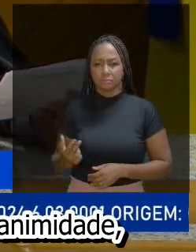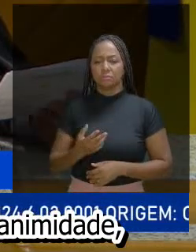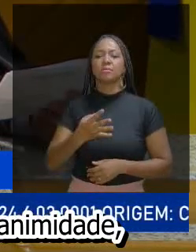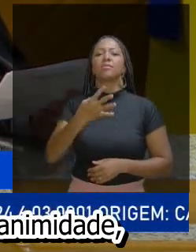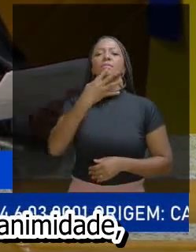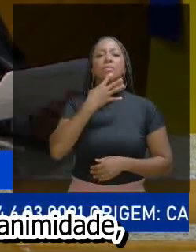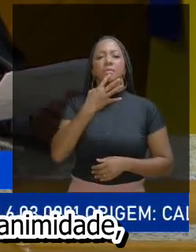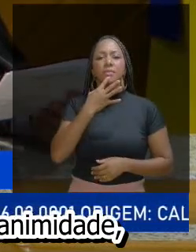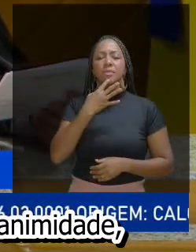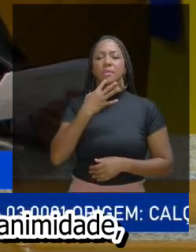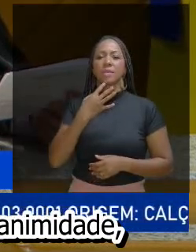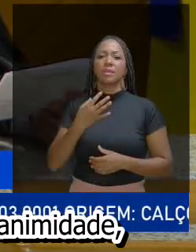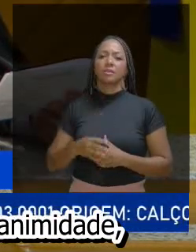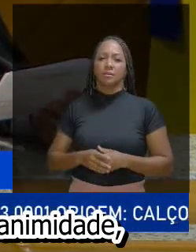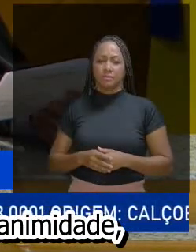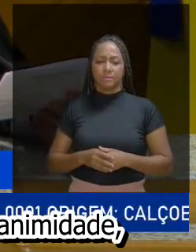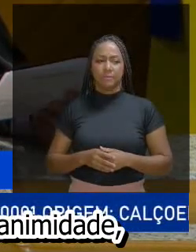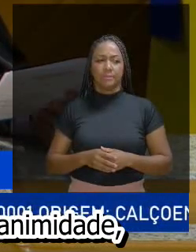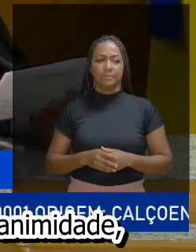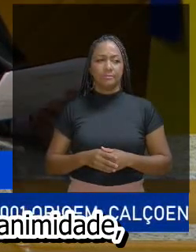unanimidade, conheceu